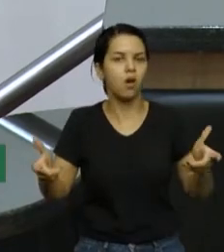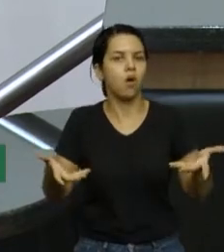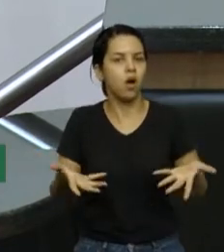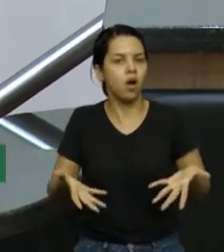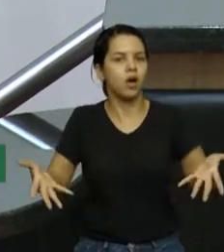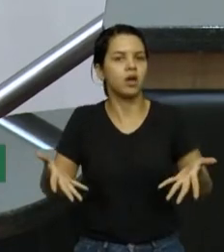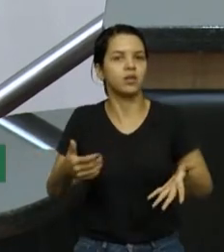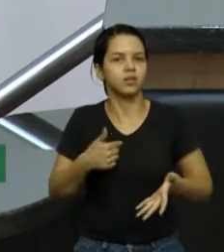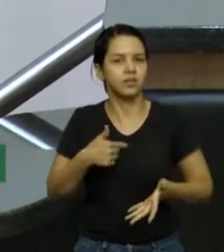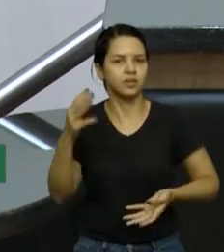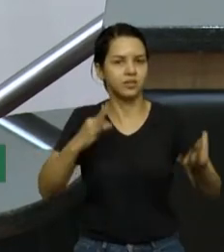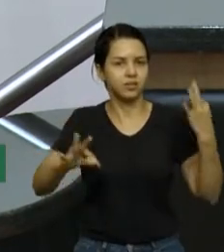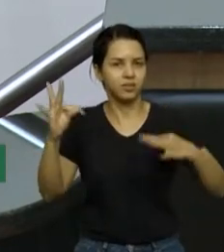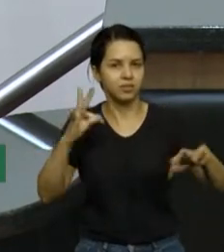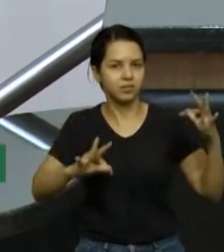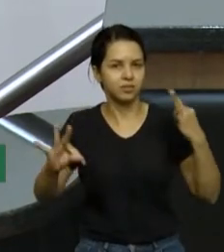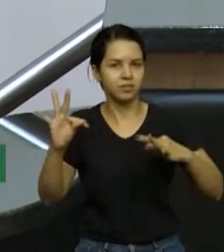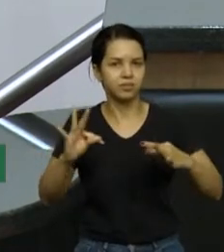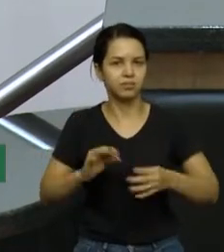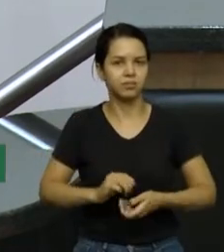no turismo.